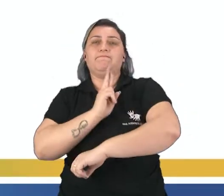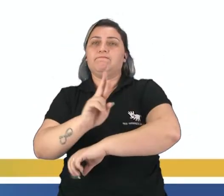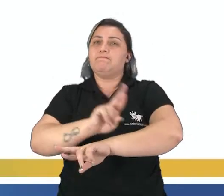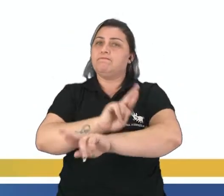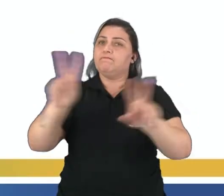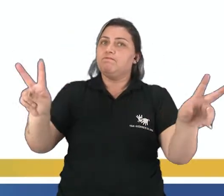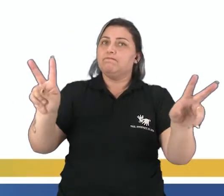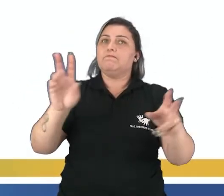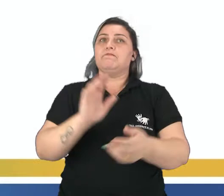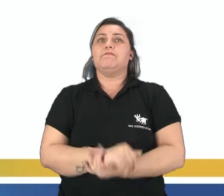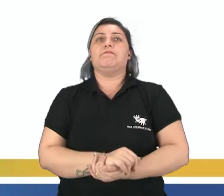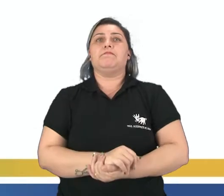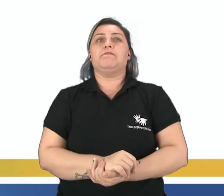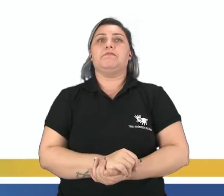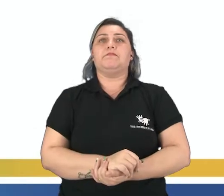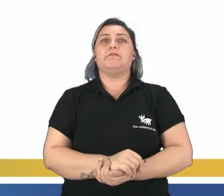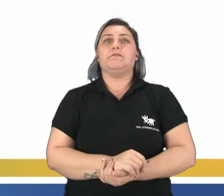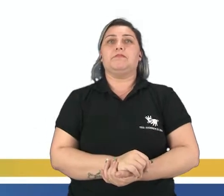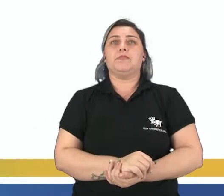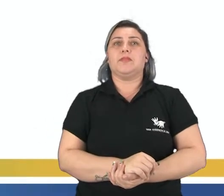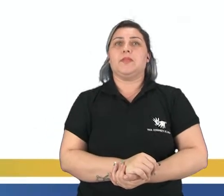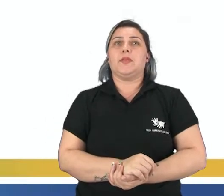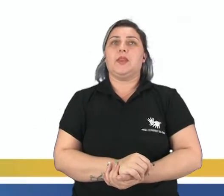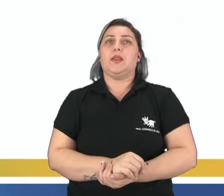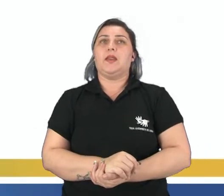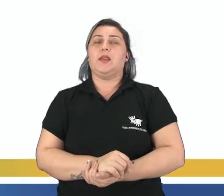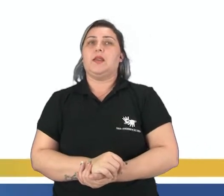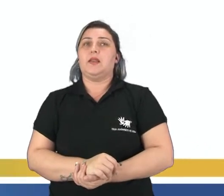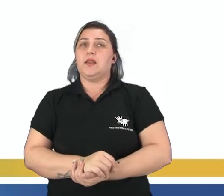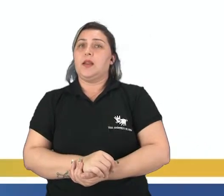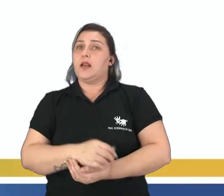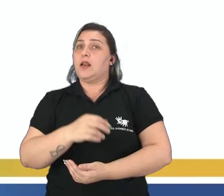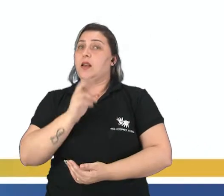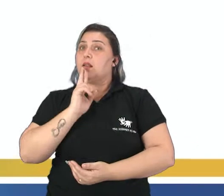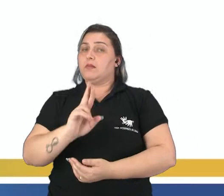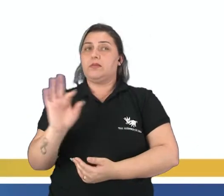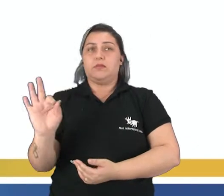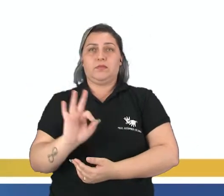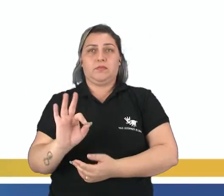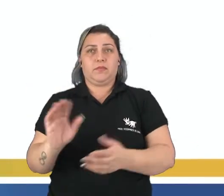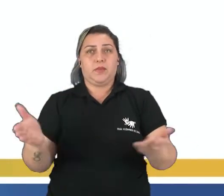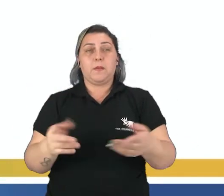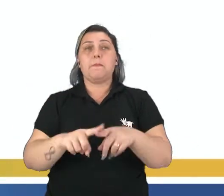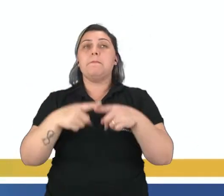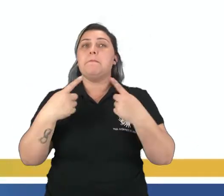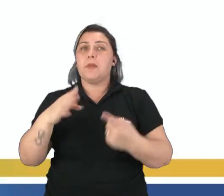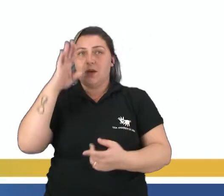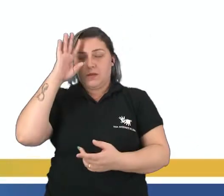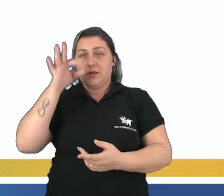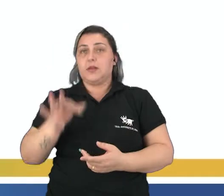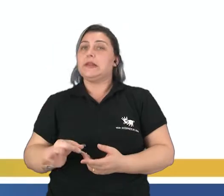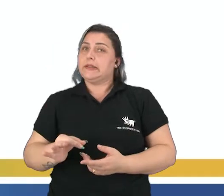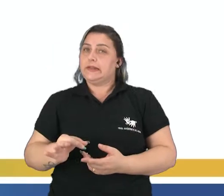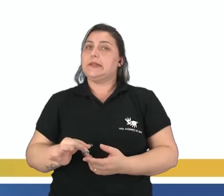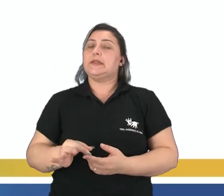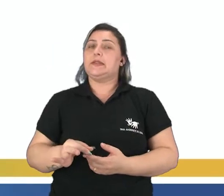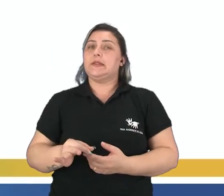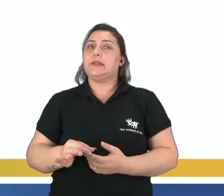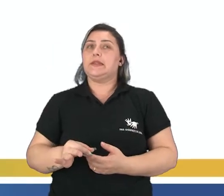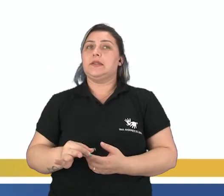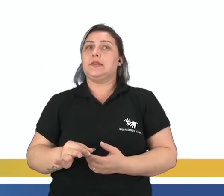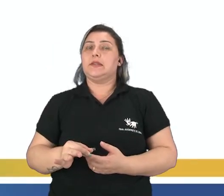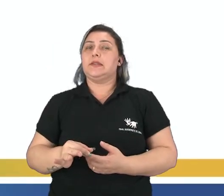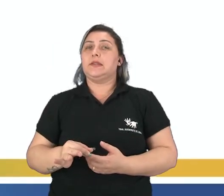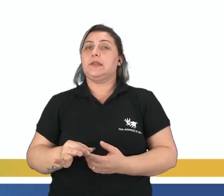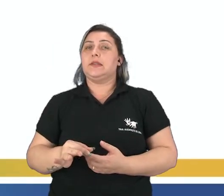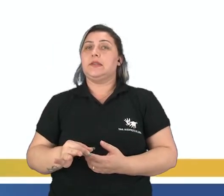os resultados tão diferentes? Não vamos te dar a resposta agora, mas pode ter certeza que não é nem azar e nem